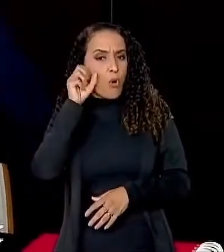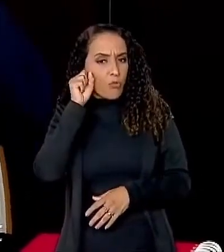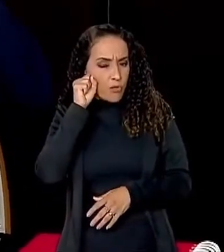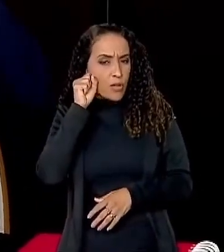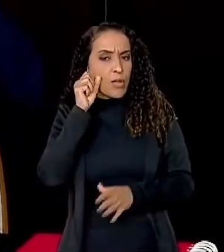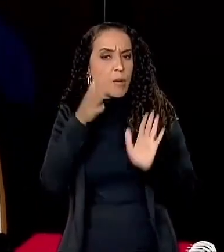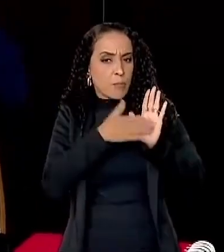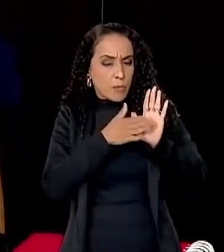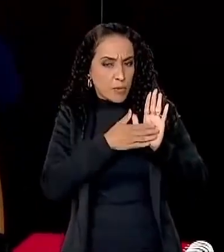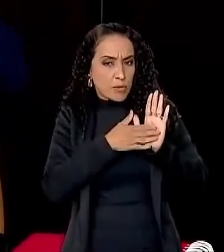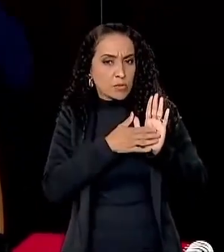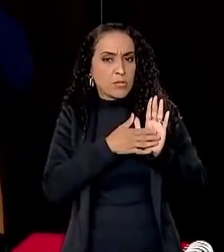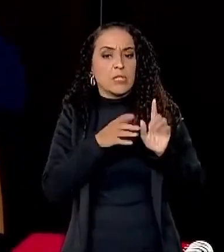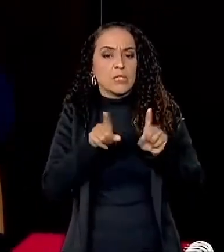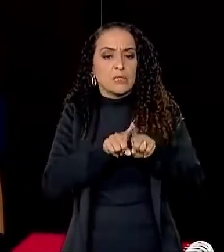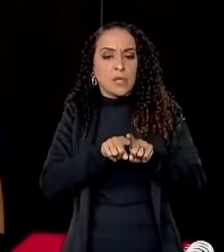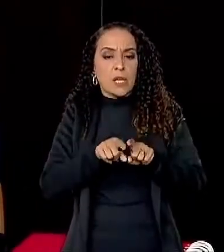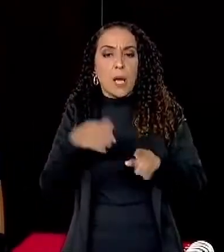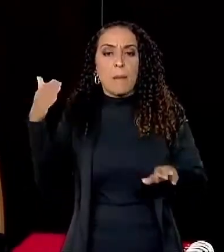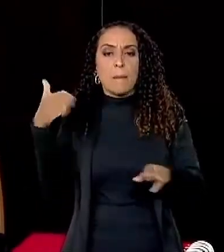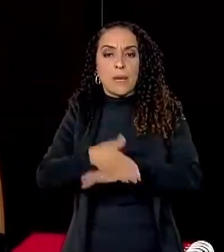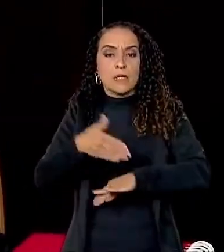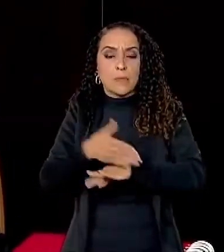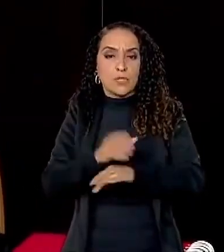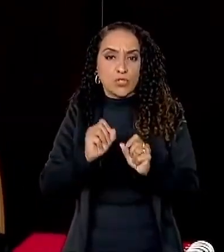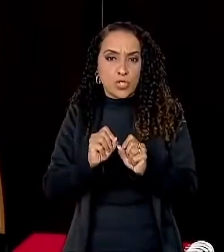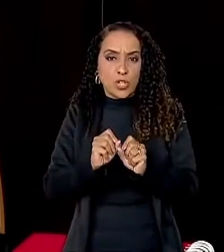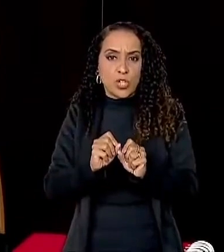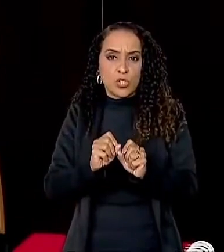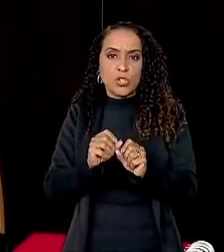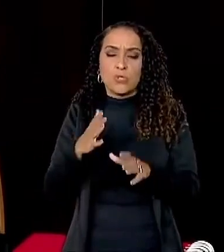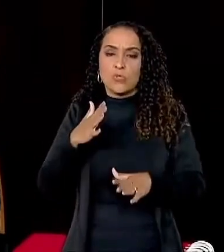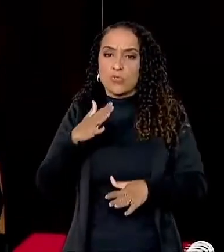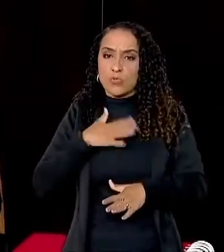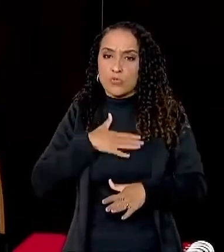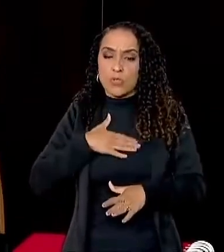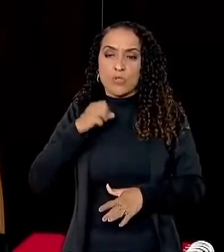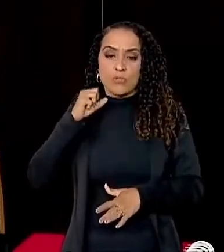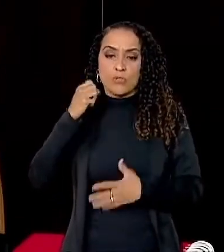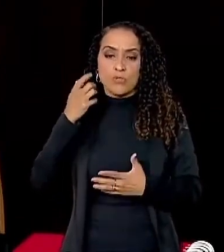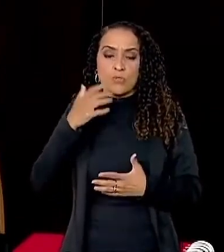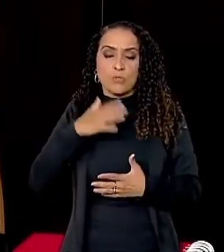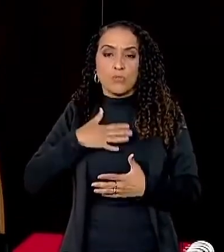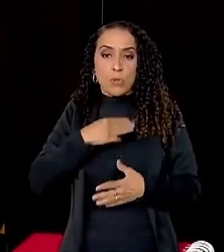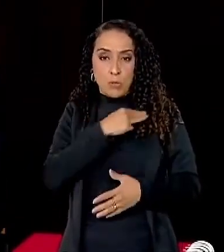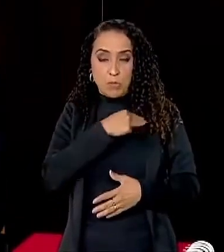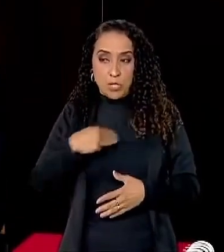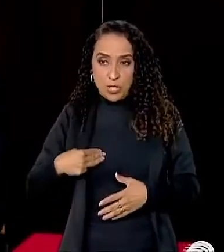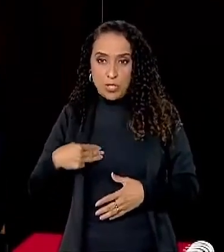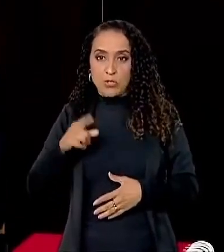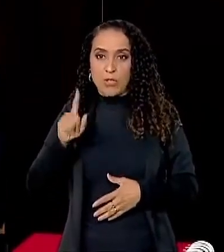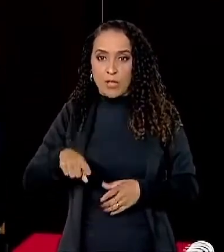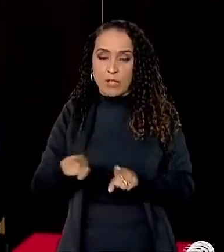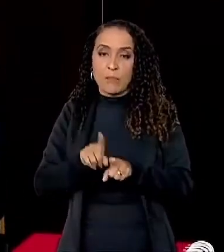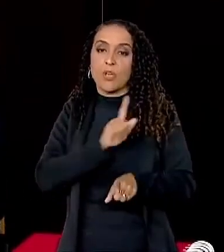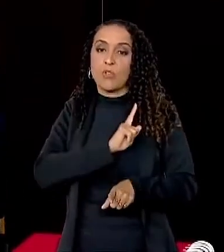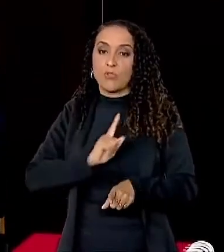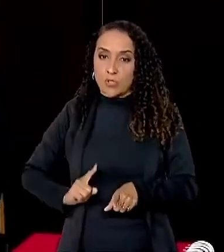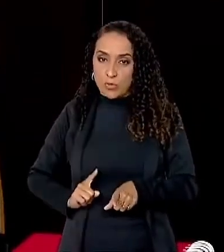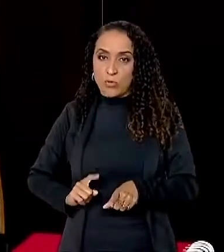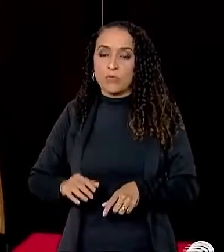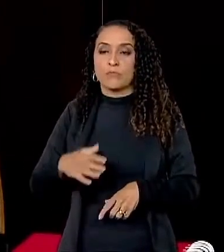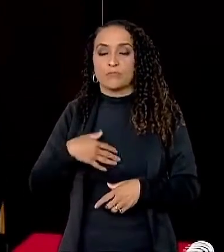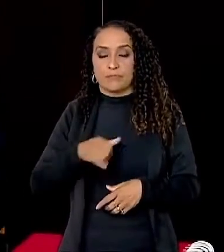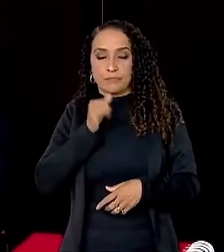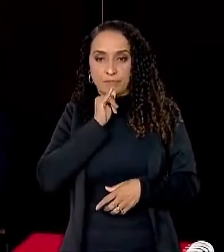proposta dele, com a mesa, com a participação dos meus senadores, dos meus ministros que são governadores. Eu